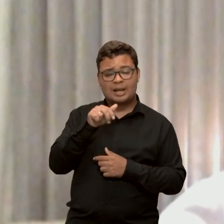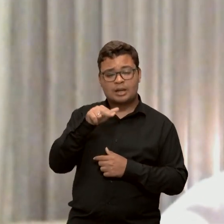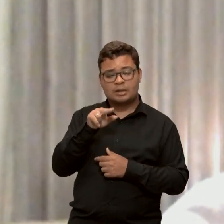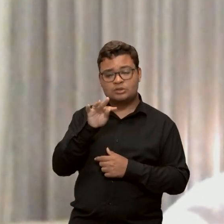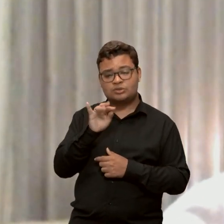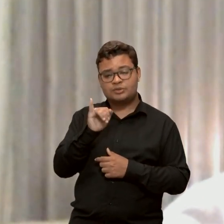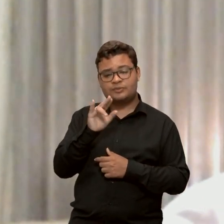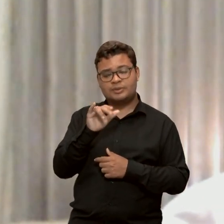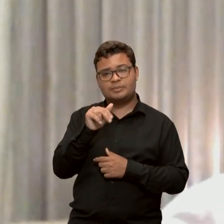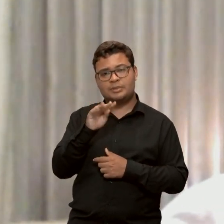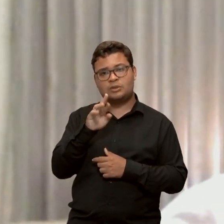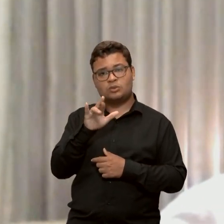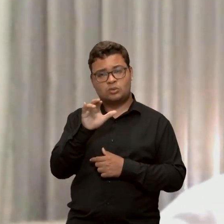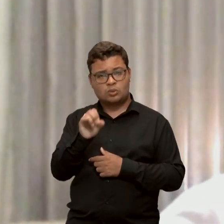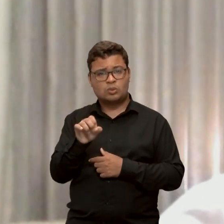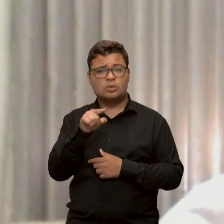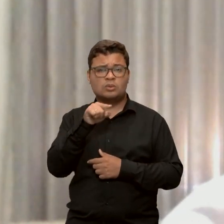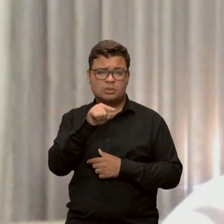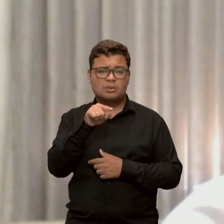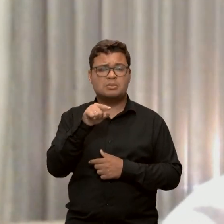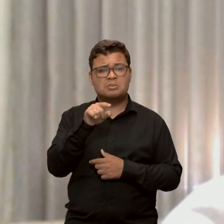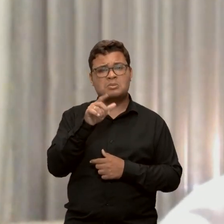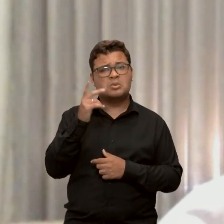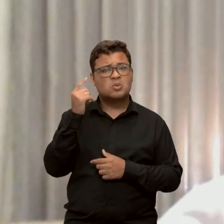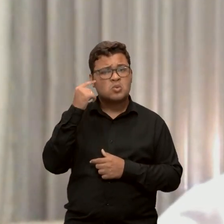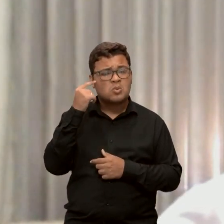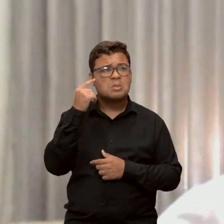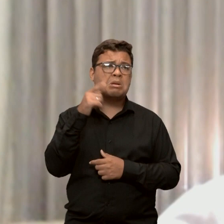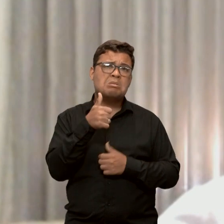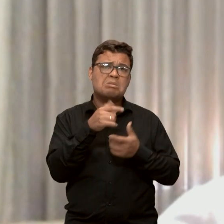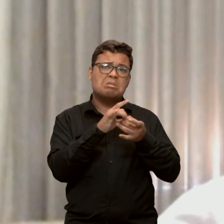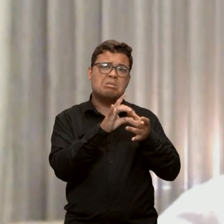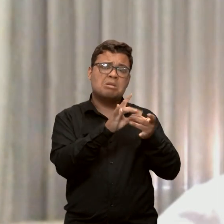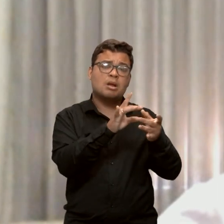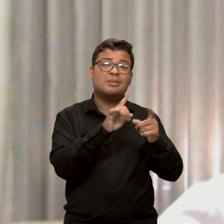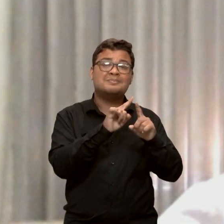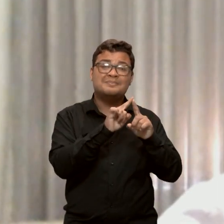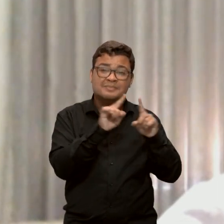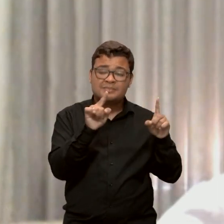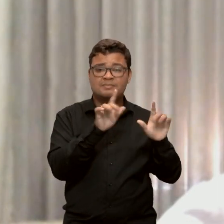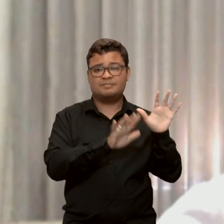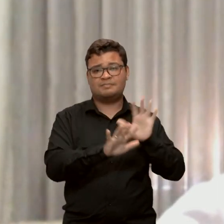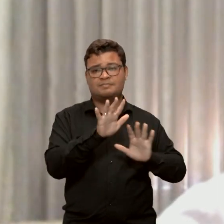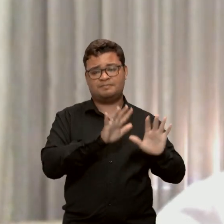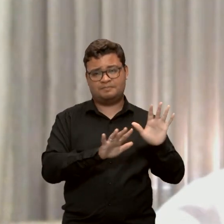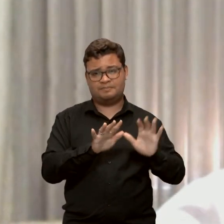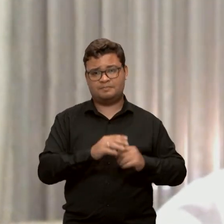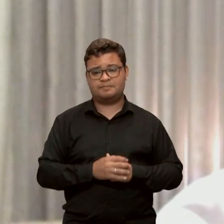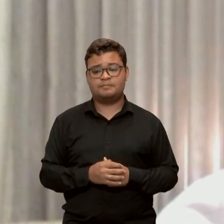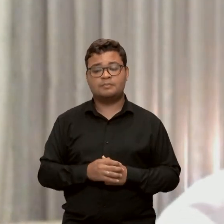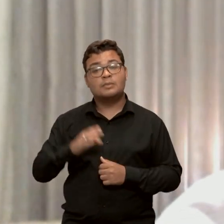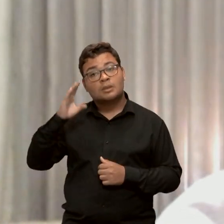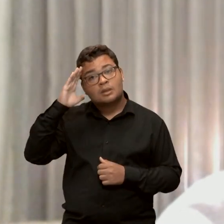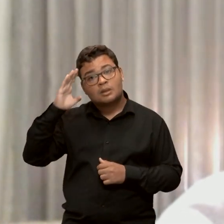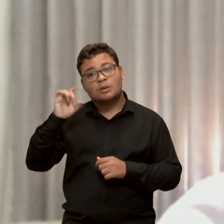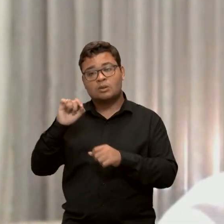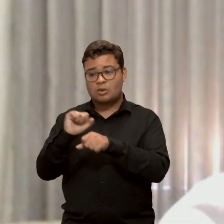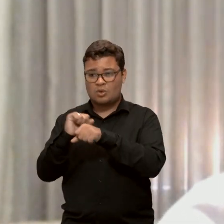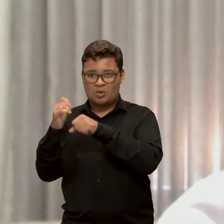também corticoide não é uma coisa que os médicos ou as pessoas têm costume de se automedicar